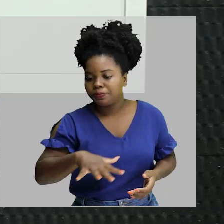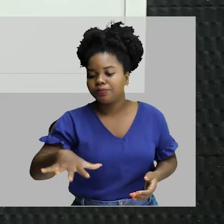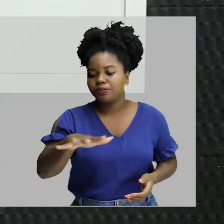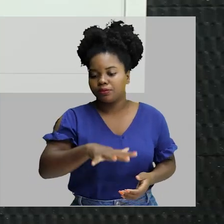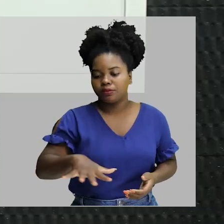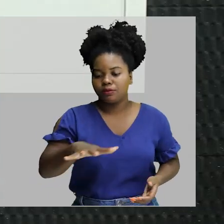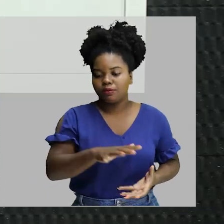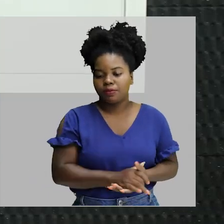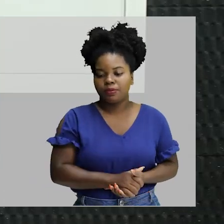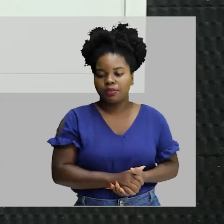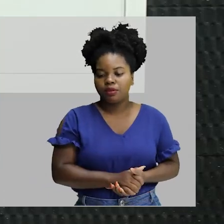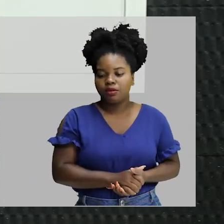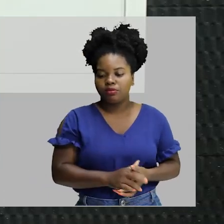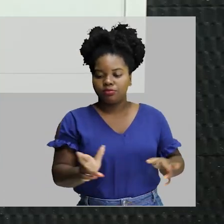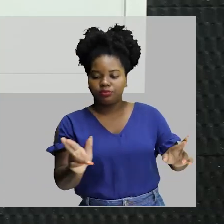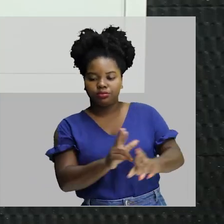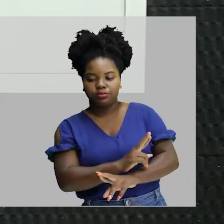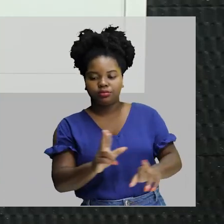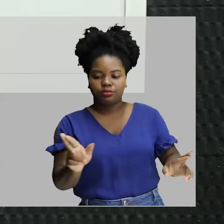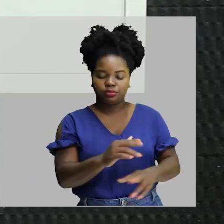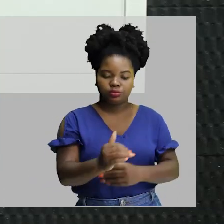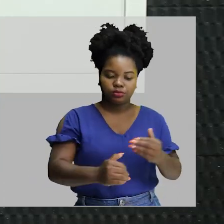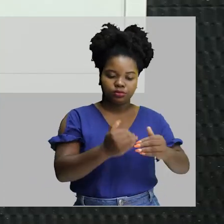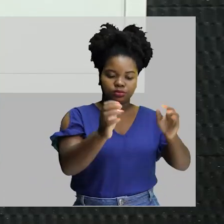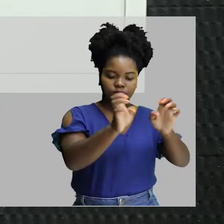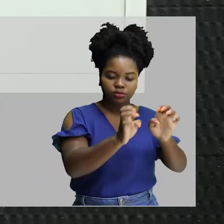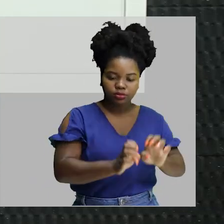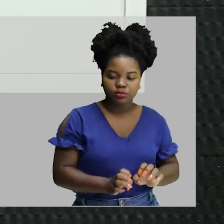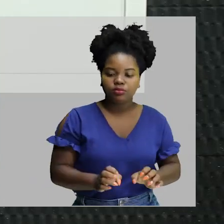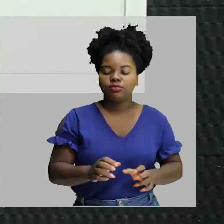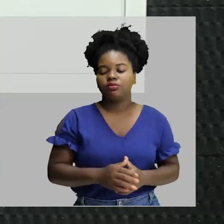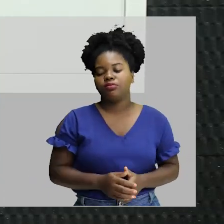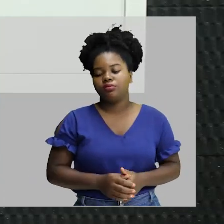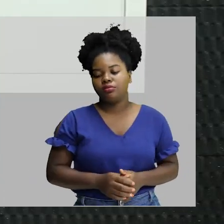né, essa relação causa e efeito,